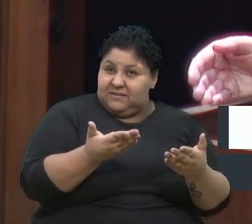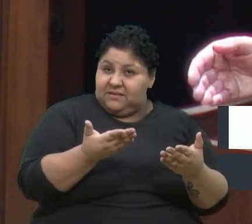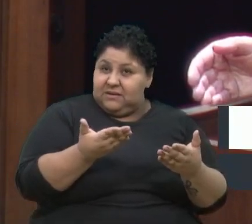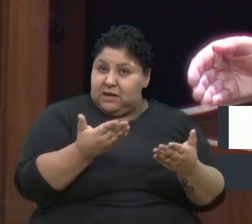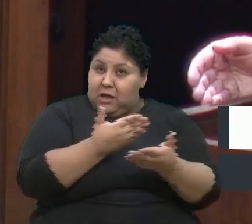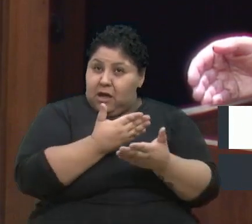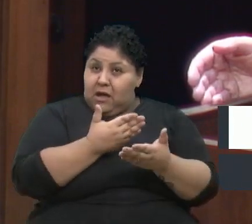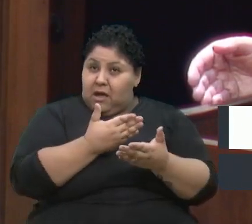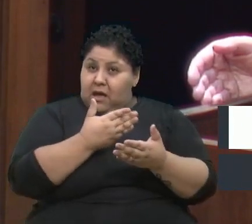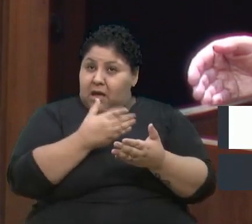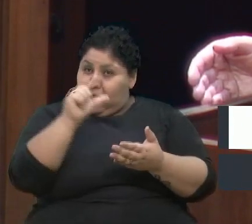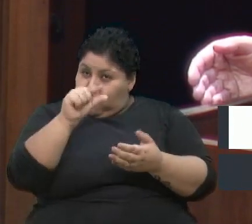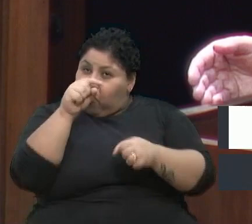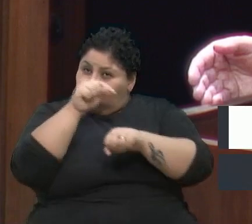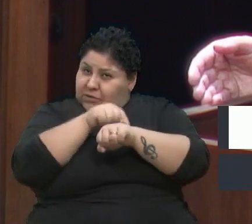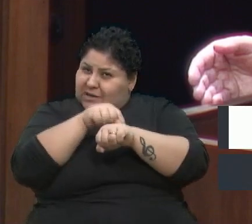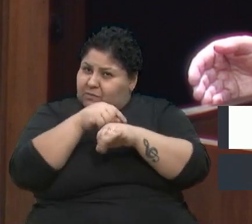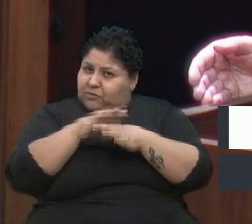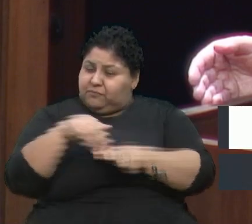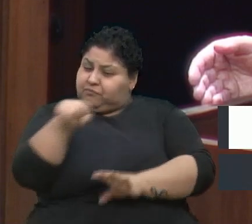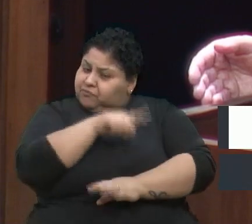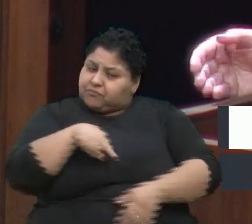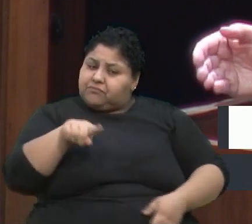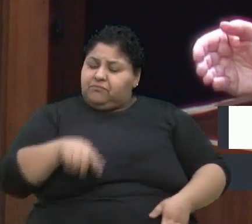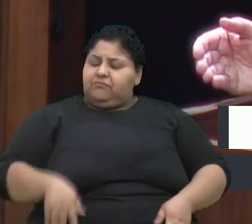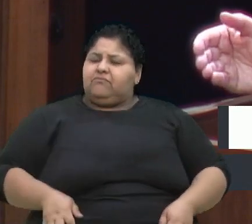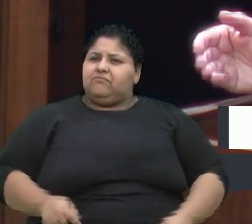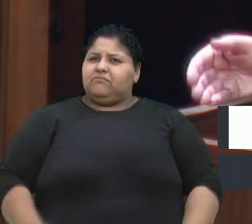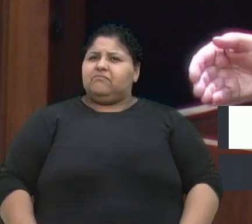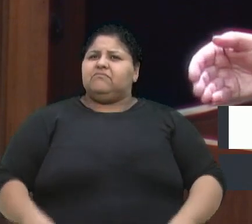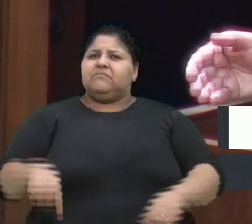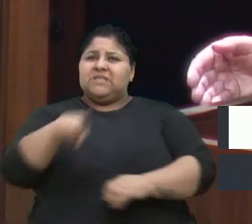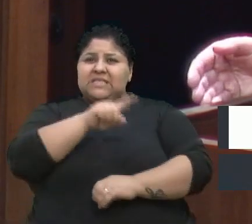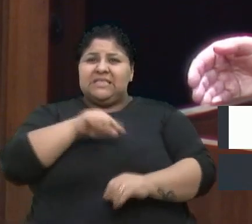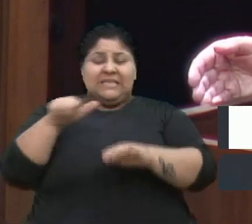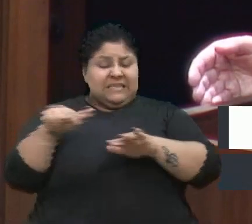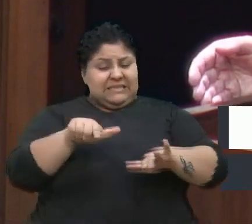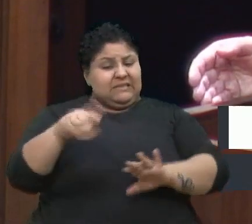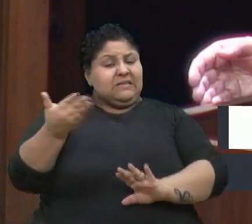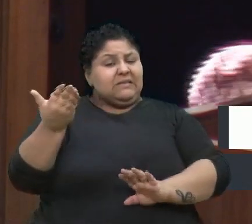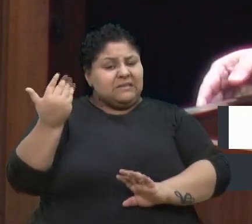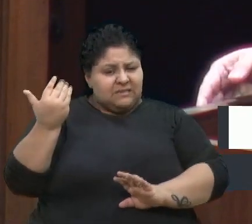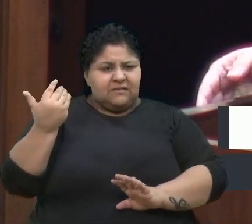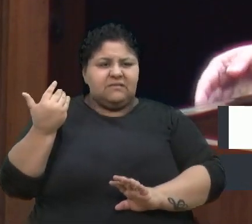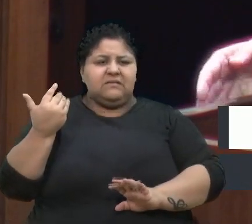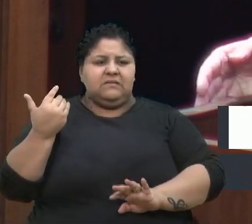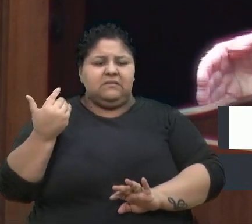recentemente. Então, nós, na semana passada,